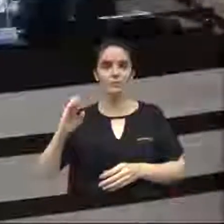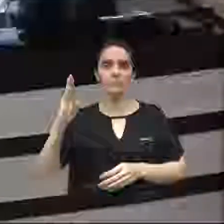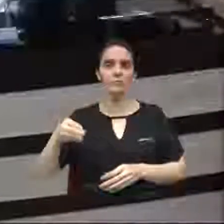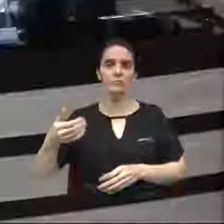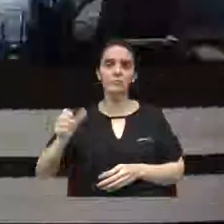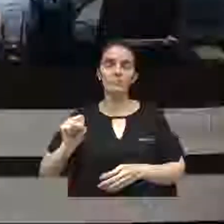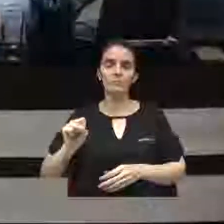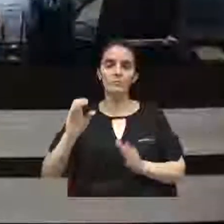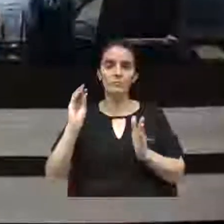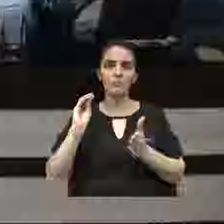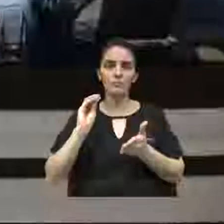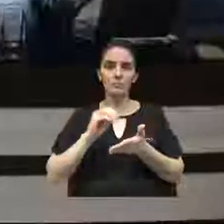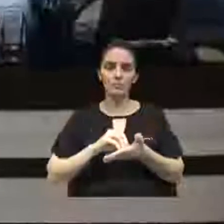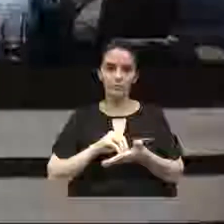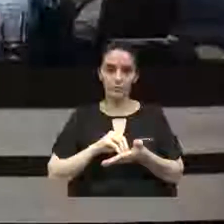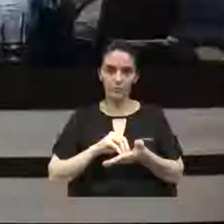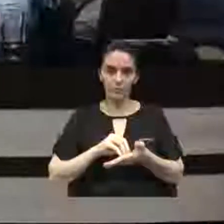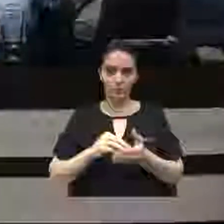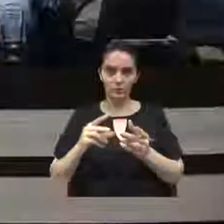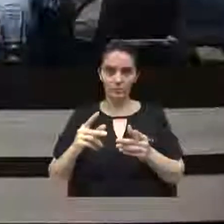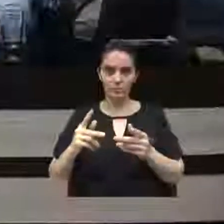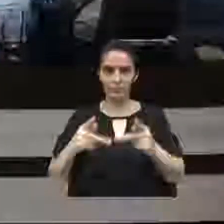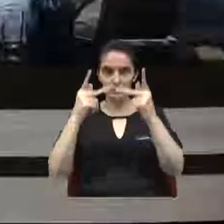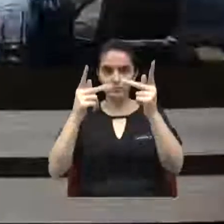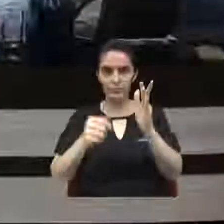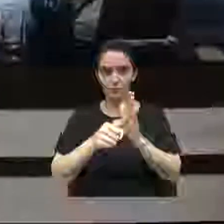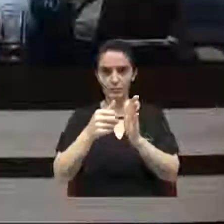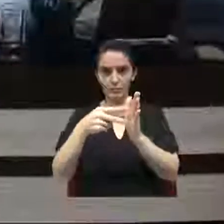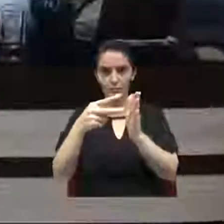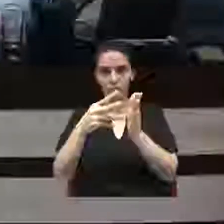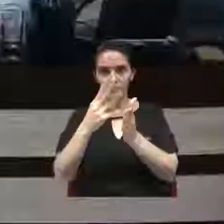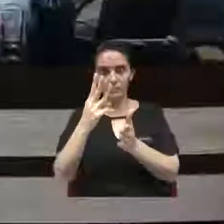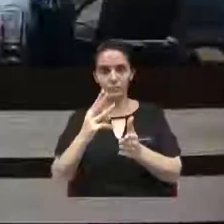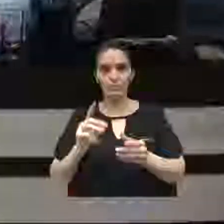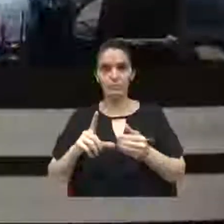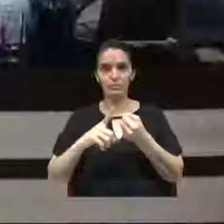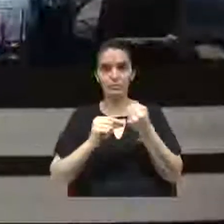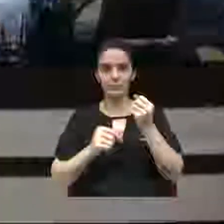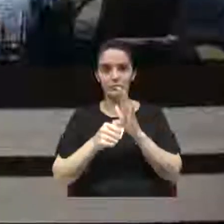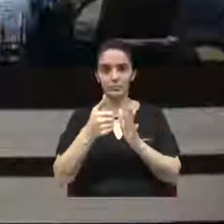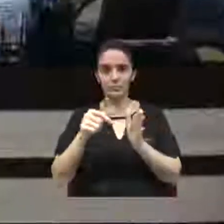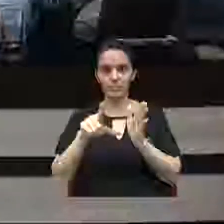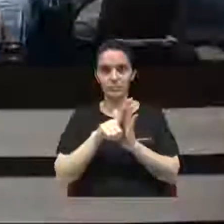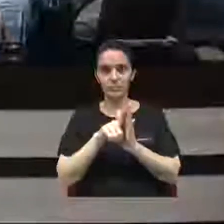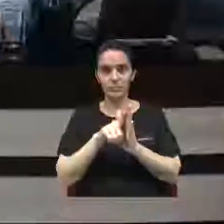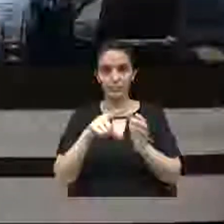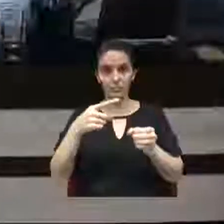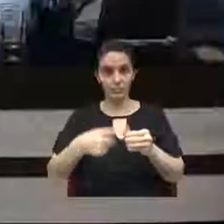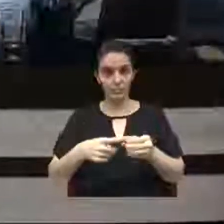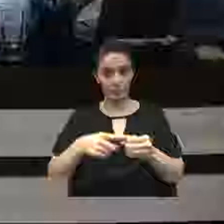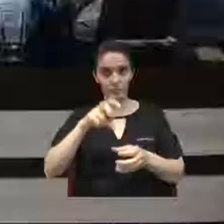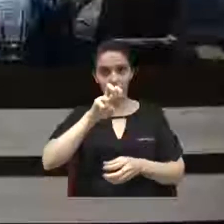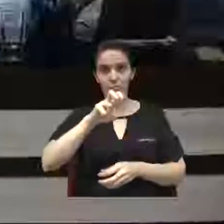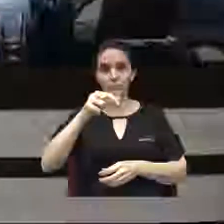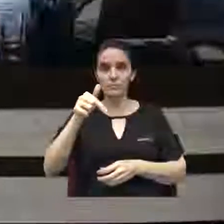que acrescenta os parágrafos 1º, 2º e 3º ao artigo 1º da Lei Municipal